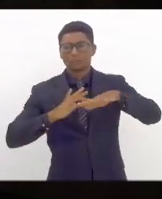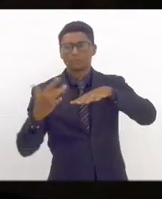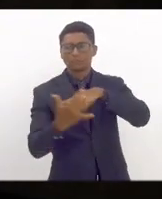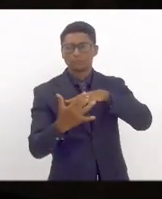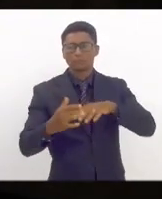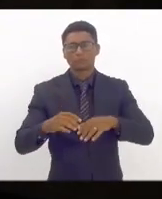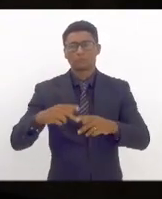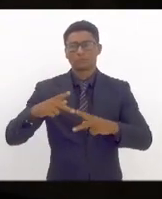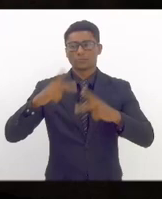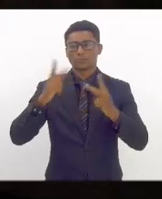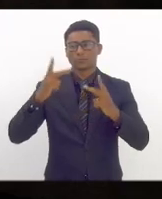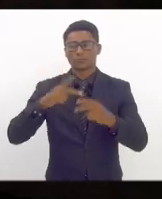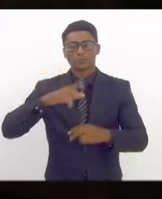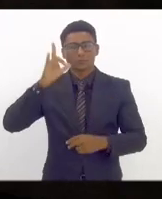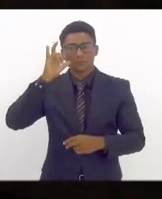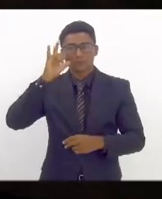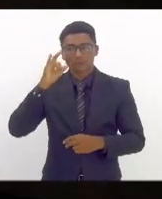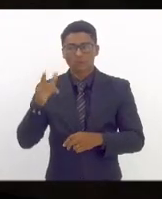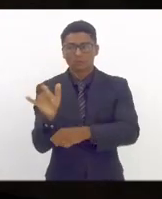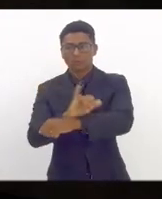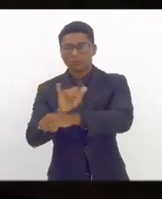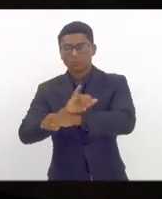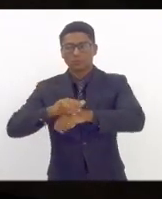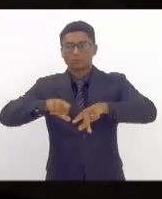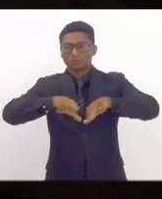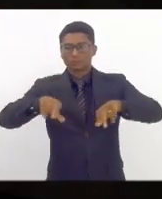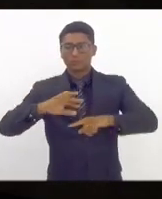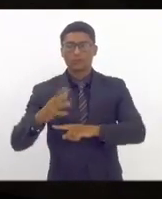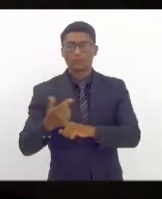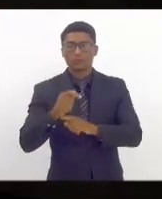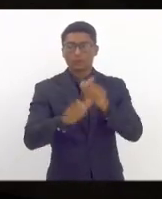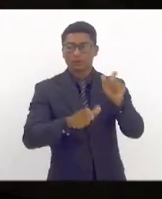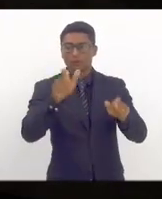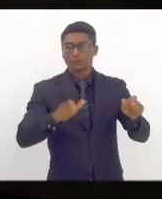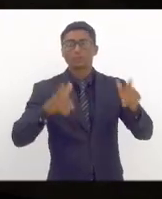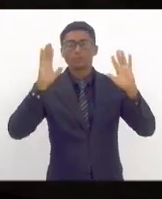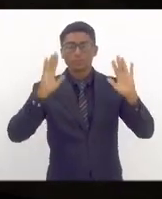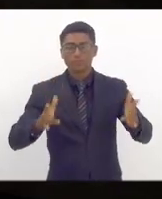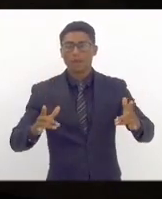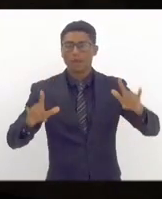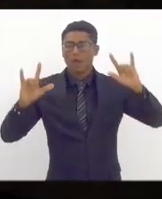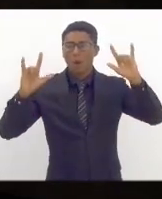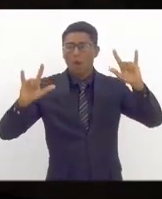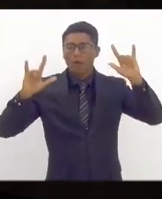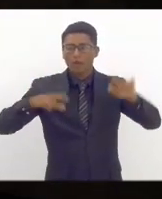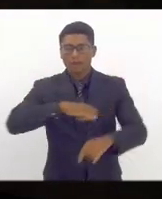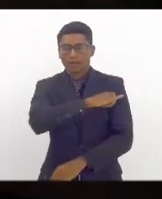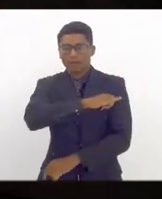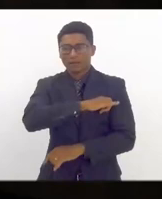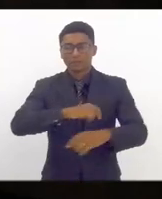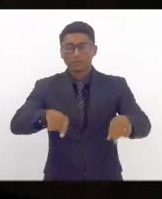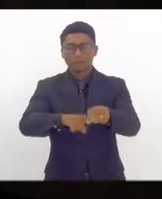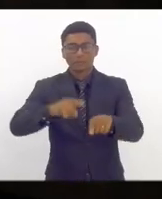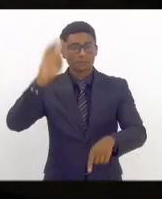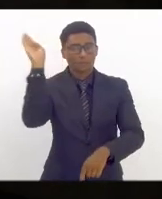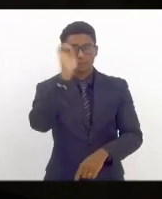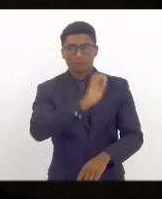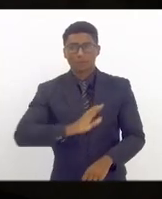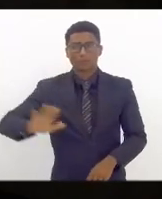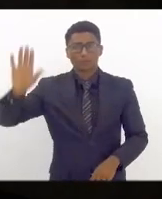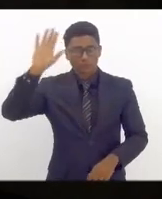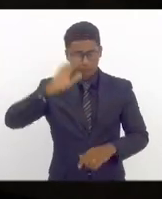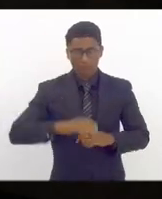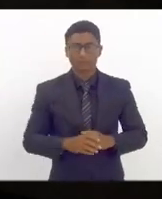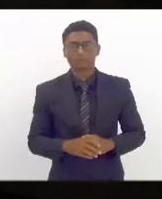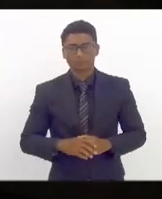Spotify Tik Tok Instagram YouTube artistas que já pisaram no palco do Rock in Rio e pisam no palco de todo o país para quem